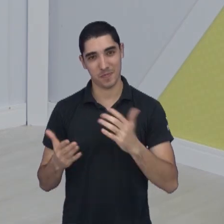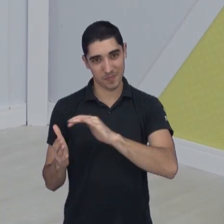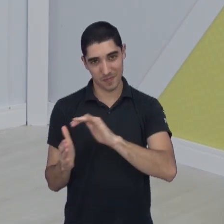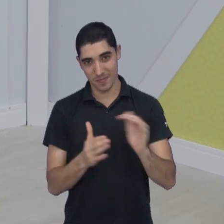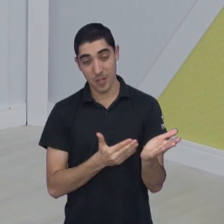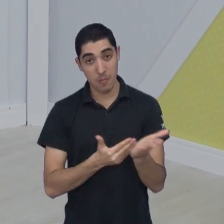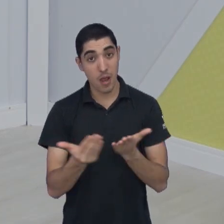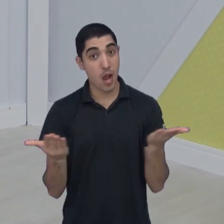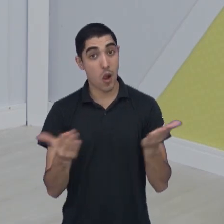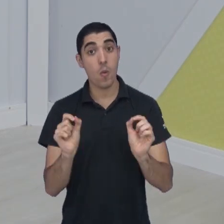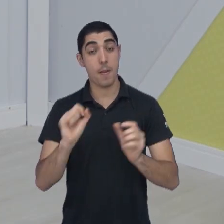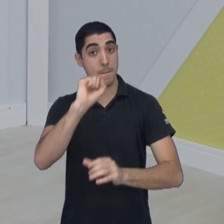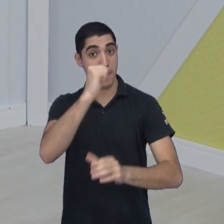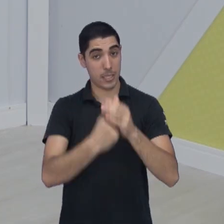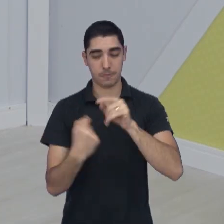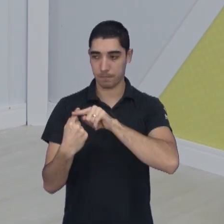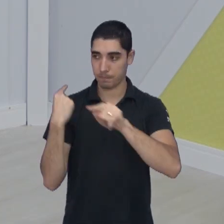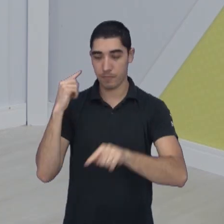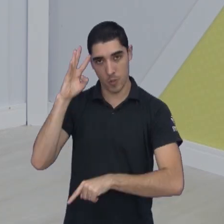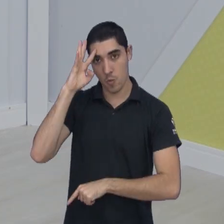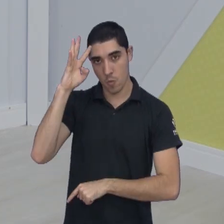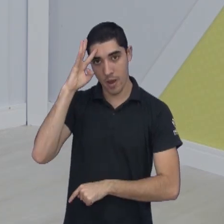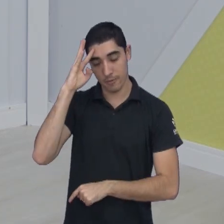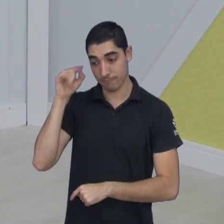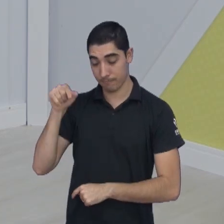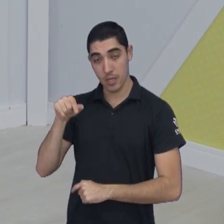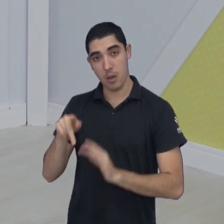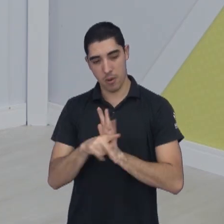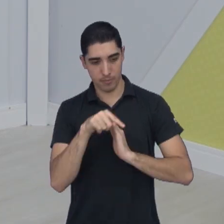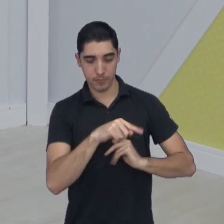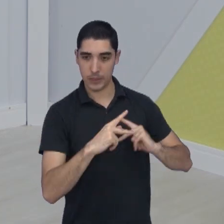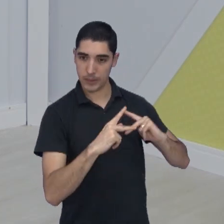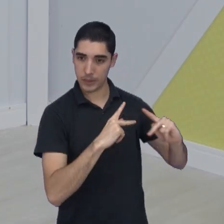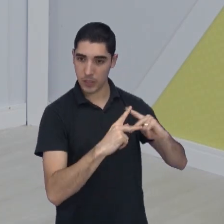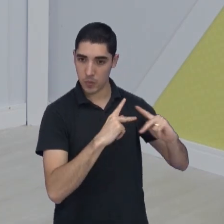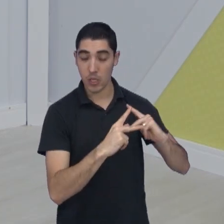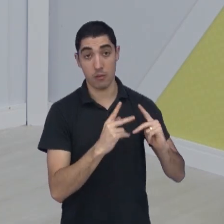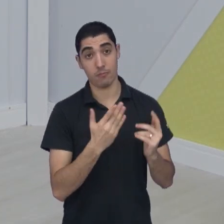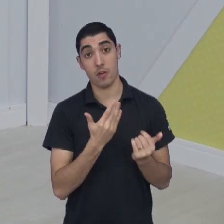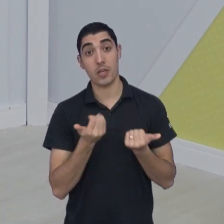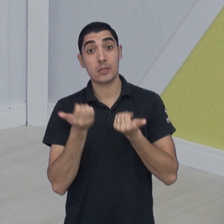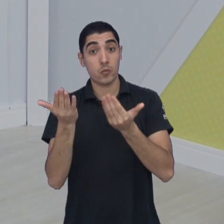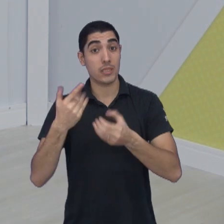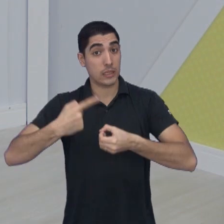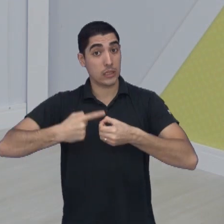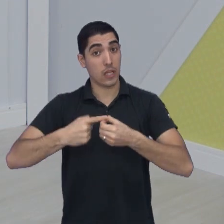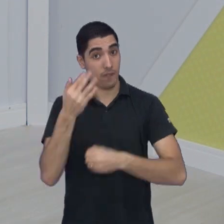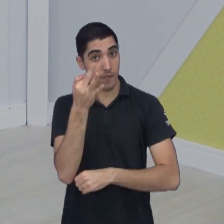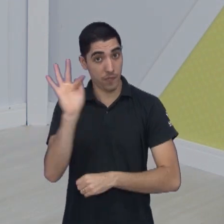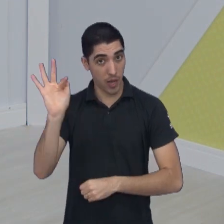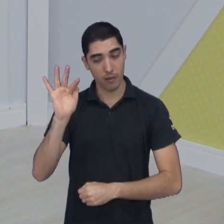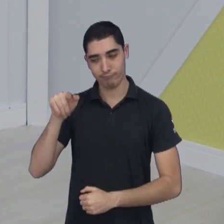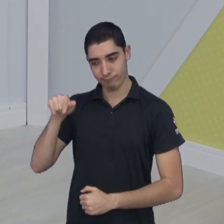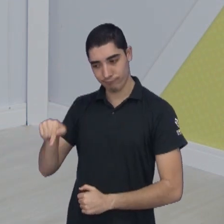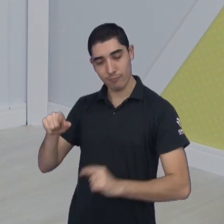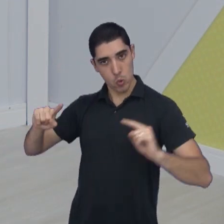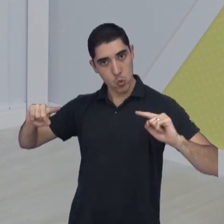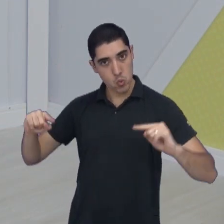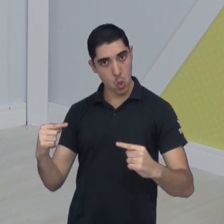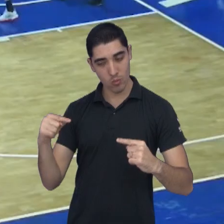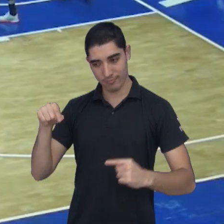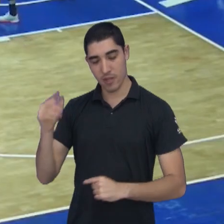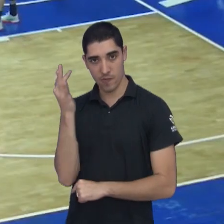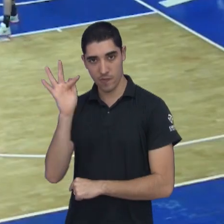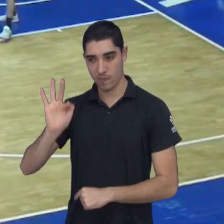A gente começa falando de basquete. Na última quarta-feira, o time do São José Basquetebol foi até a cidade de Franca para enfrentar os donos da casa pela